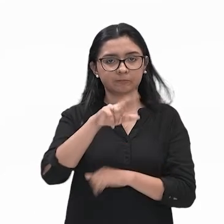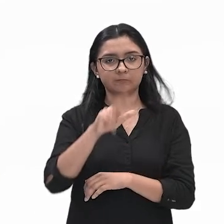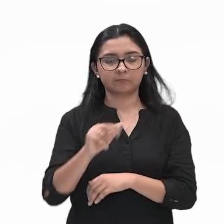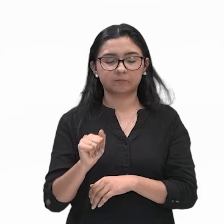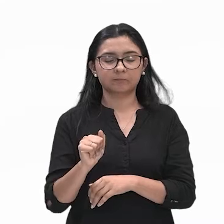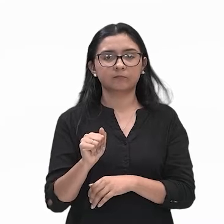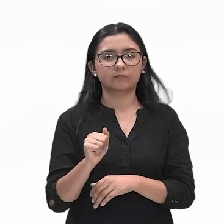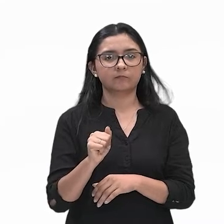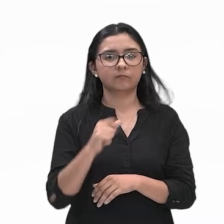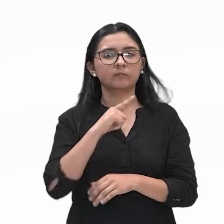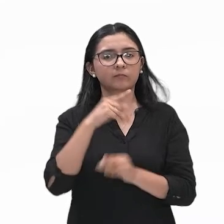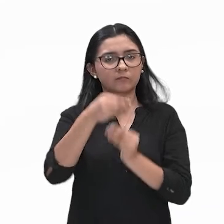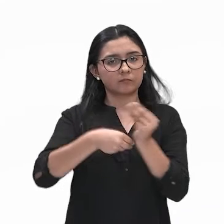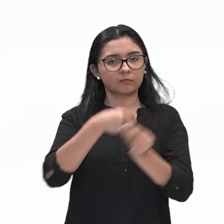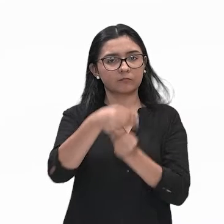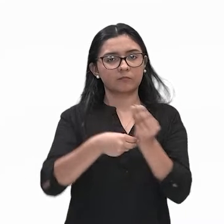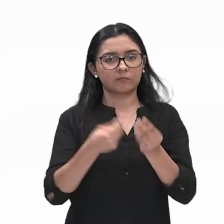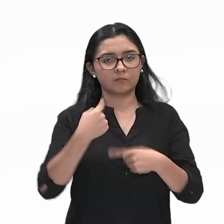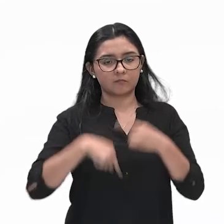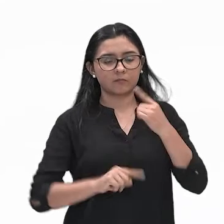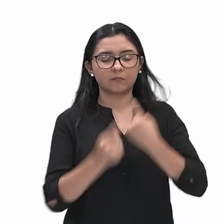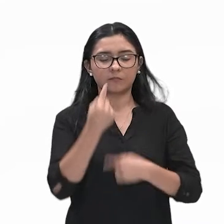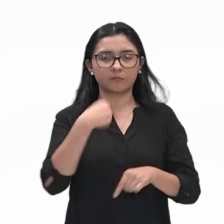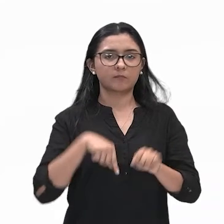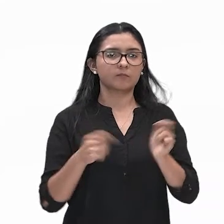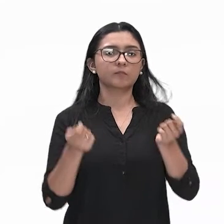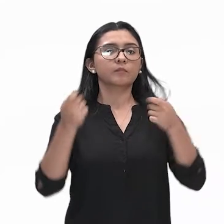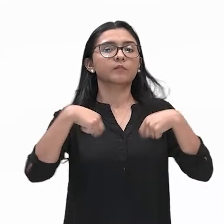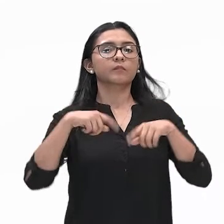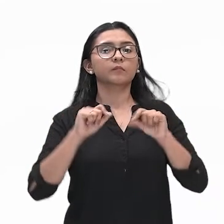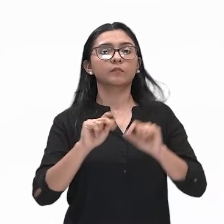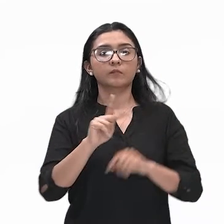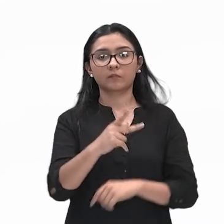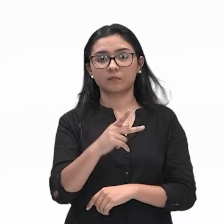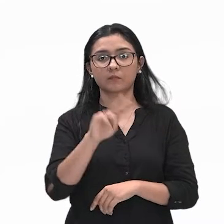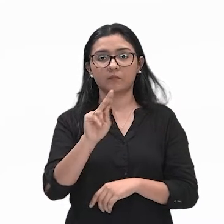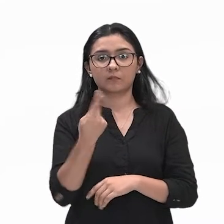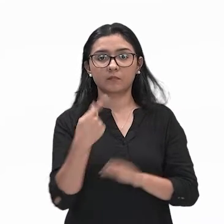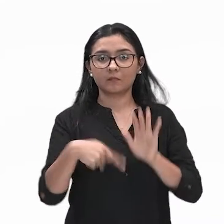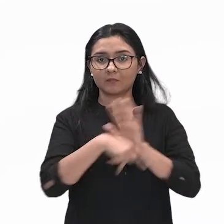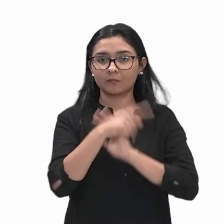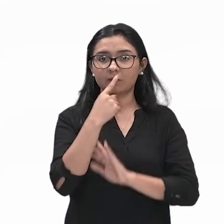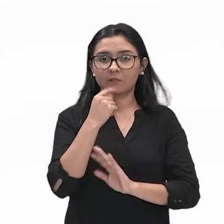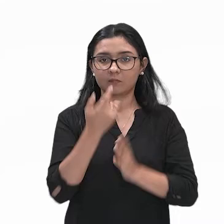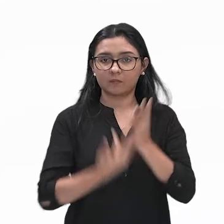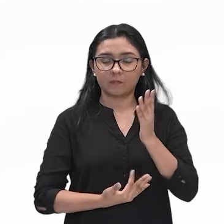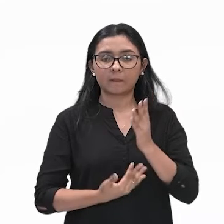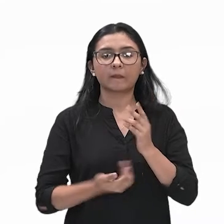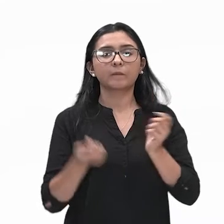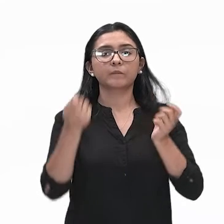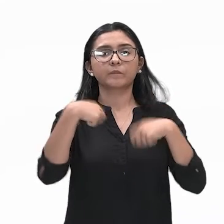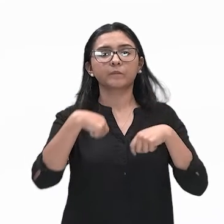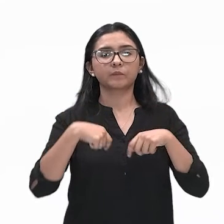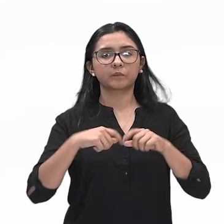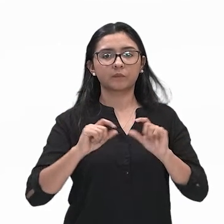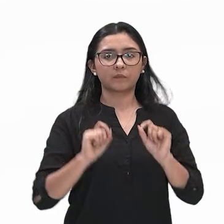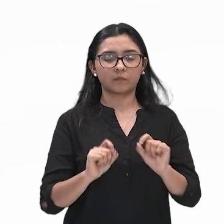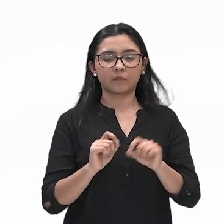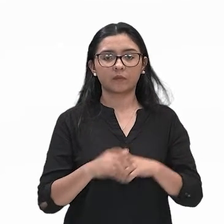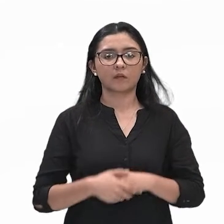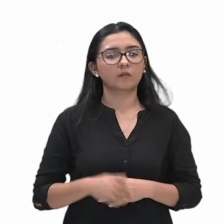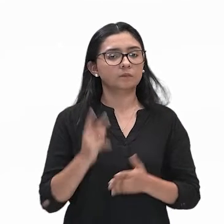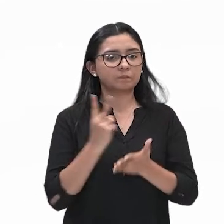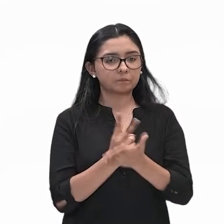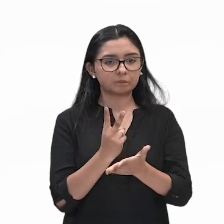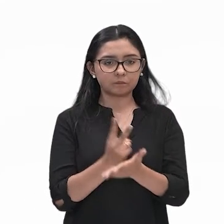substância lá no nosso organismo faz com que o pH do nosso sangue, né, esse potencial hidrogênio iônico,